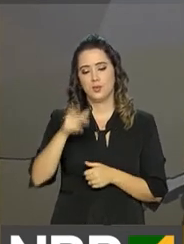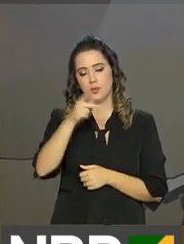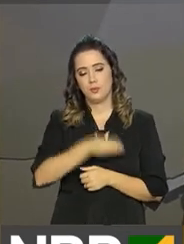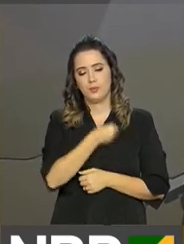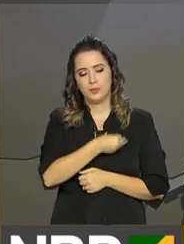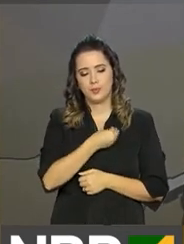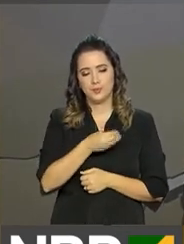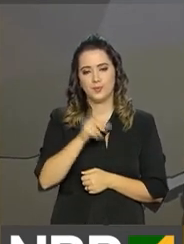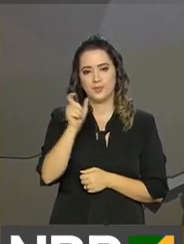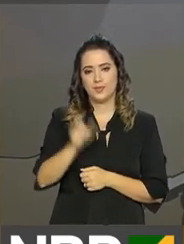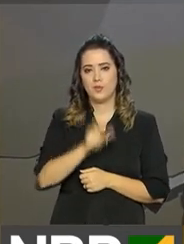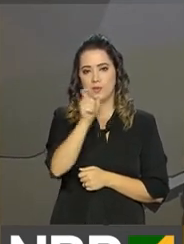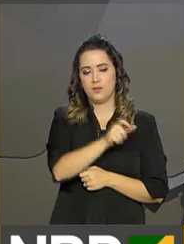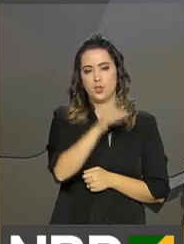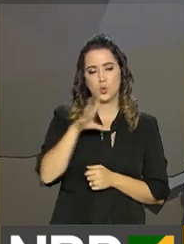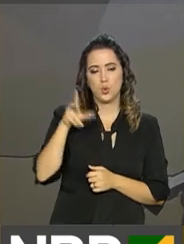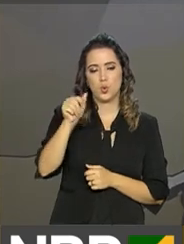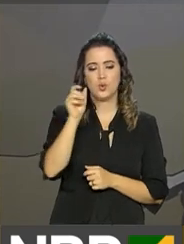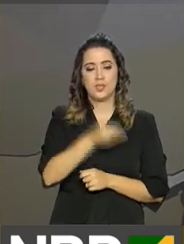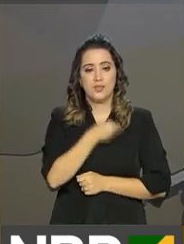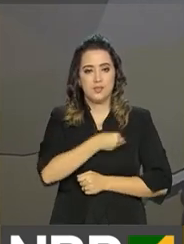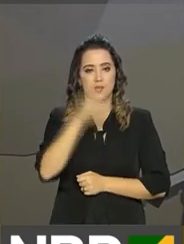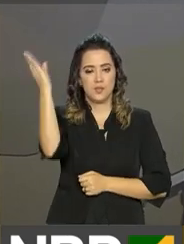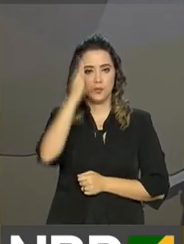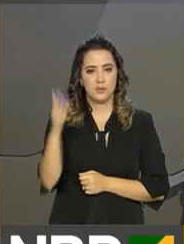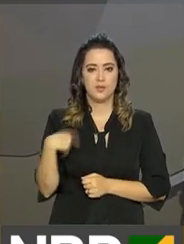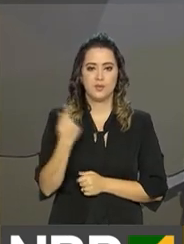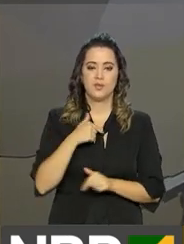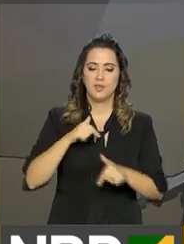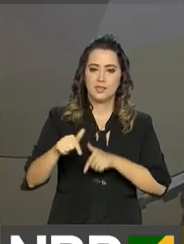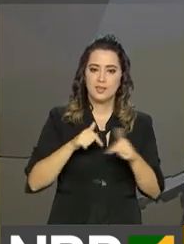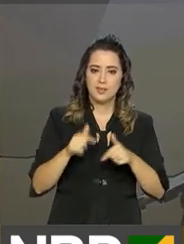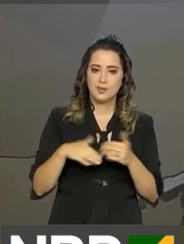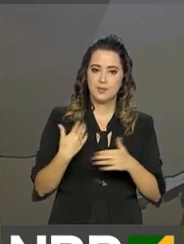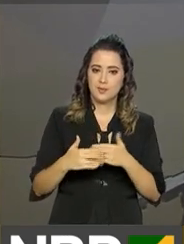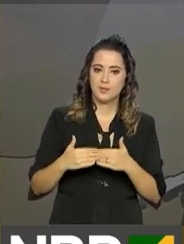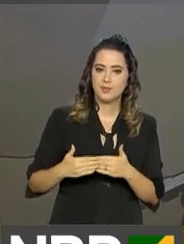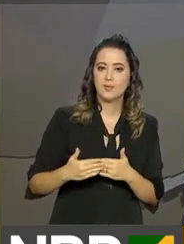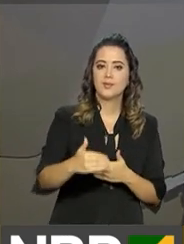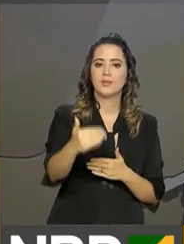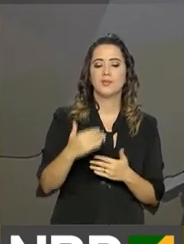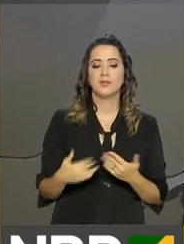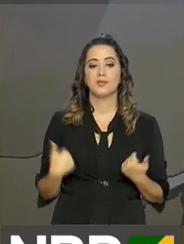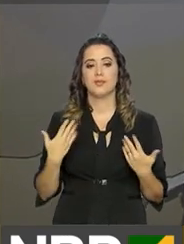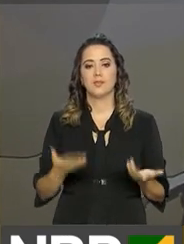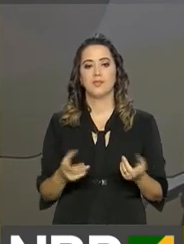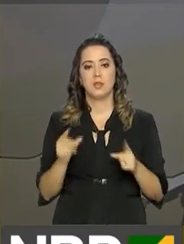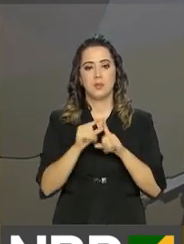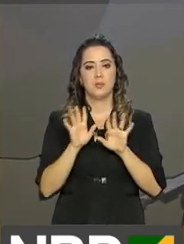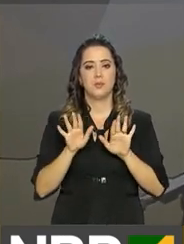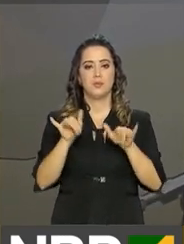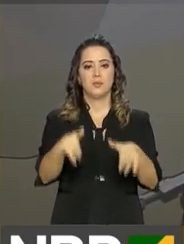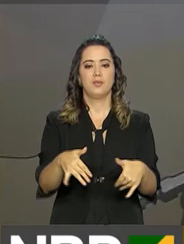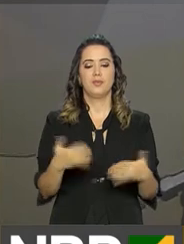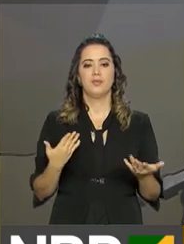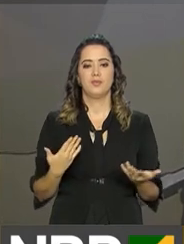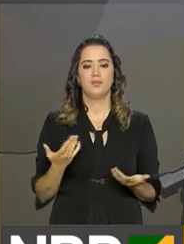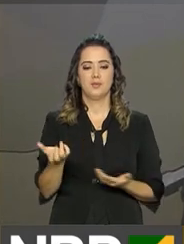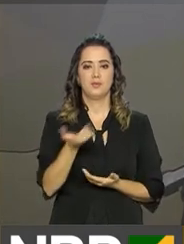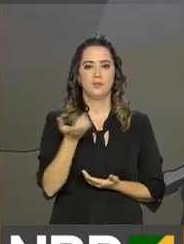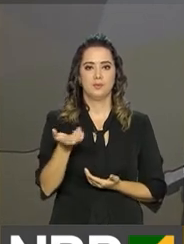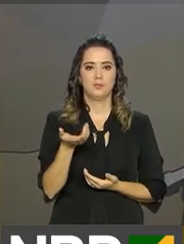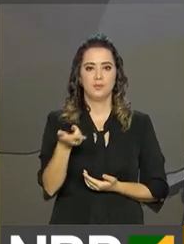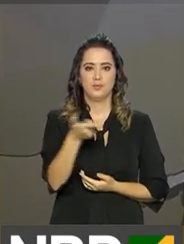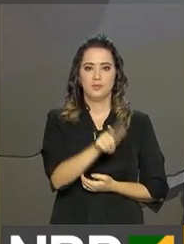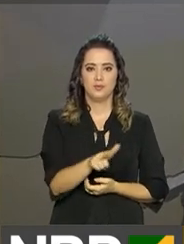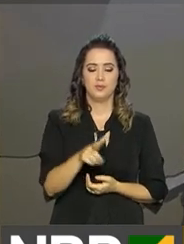naturalmente, né? E assim temos trabalhado e assim continuaremos a trabalhar. De modo que, em palavras finais, eu quero mais